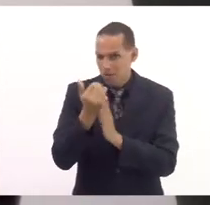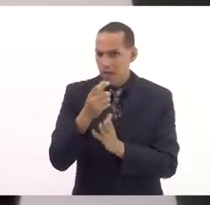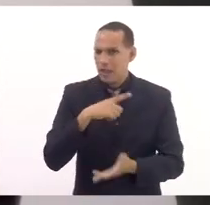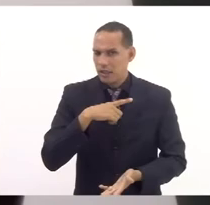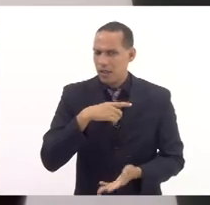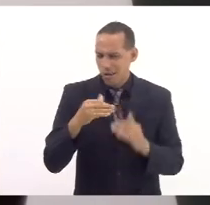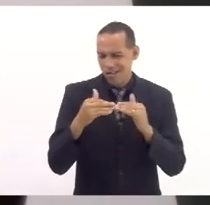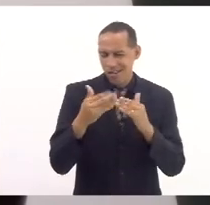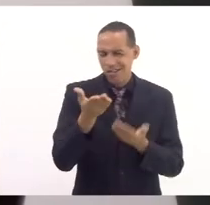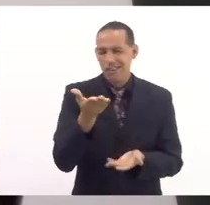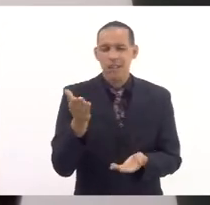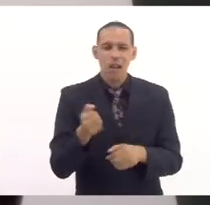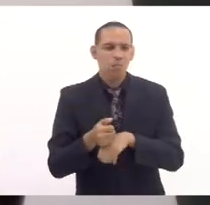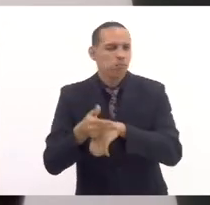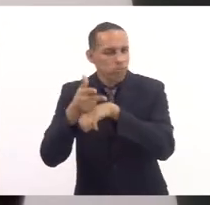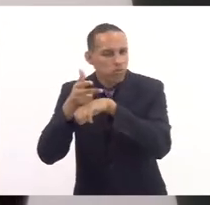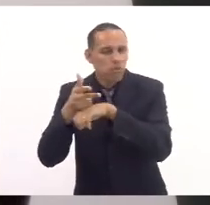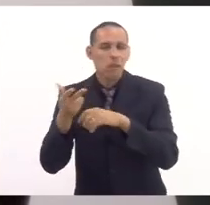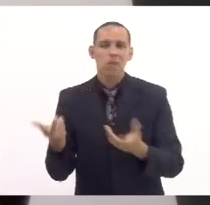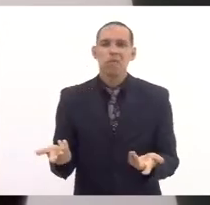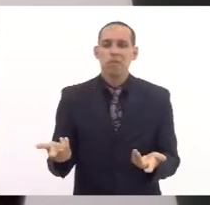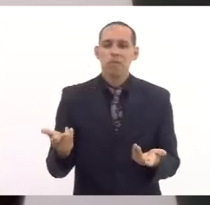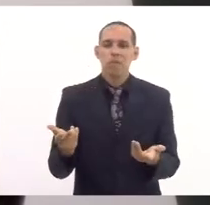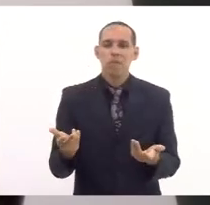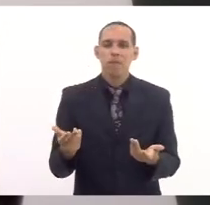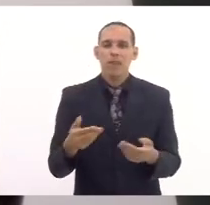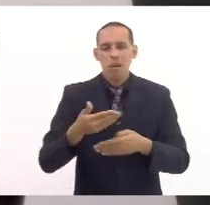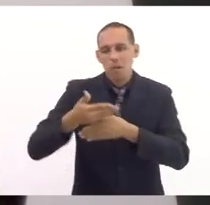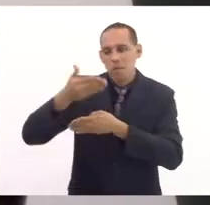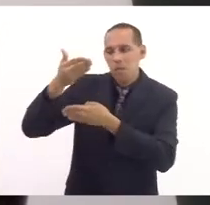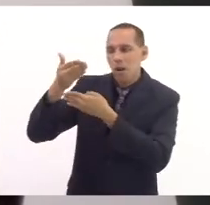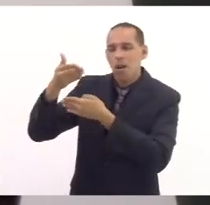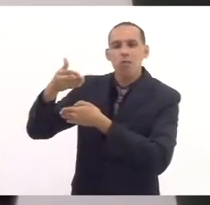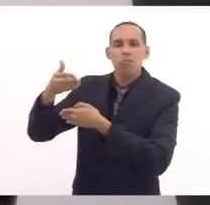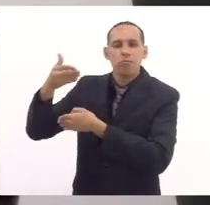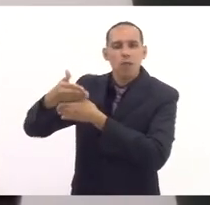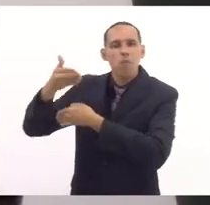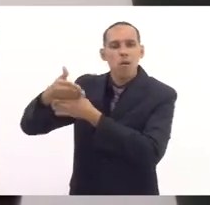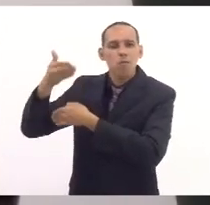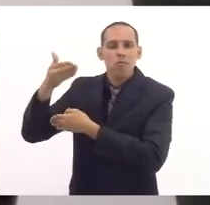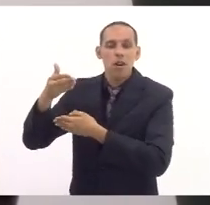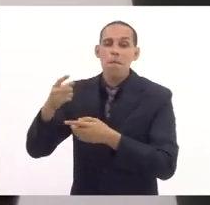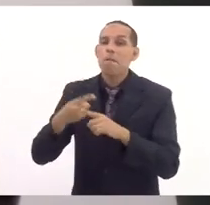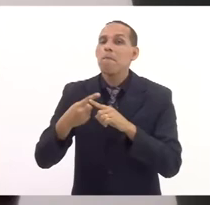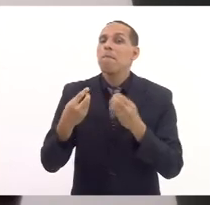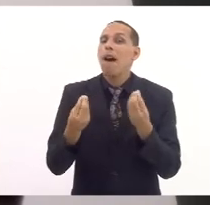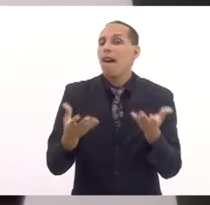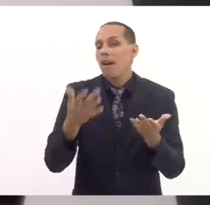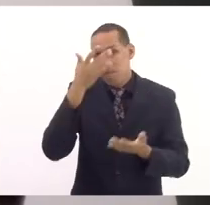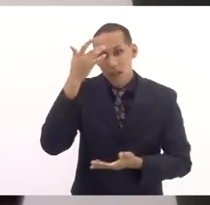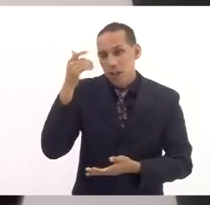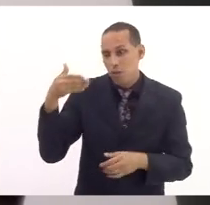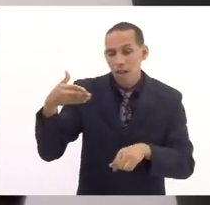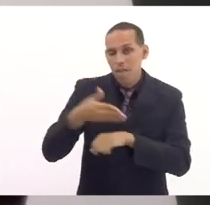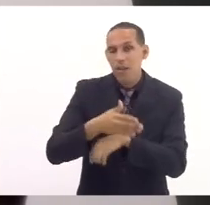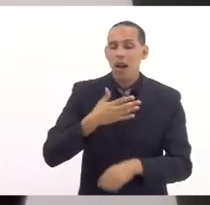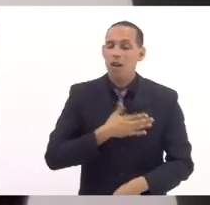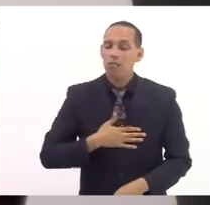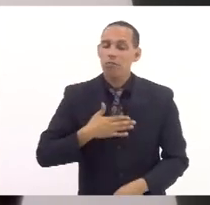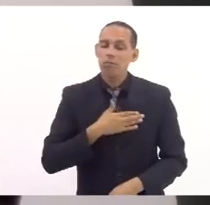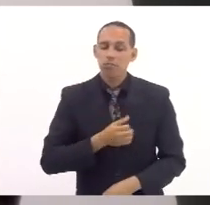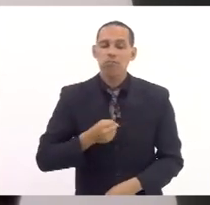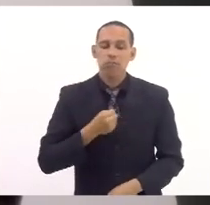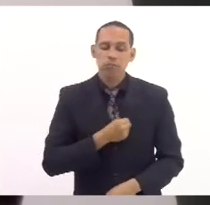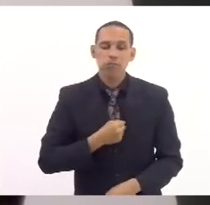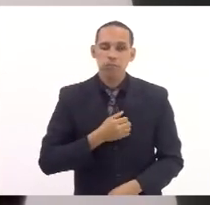tem que ter câmeras de monitoramento, tem que ter fechamento dos muros que estão abertos, até para que o usuário possa se sentir confortável e voltar a usar o sistema.